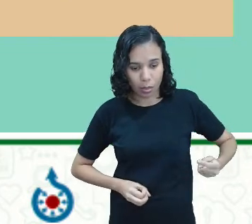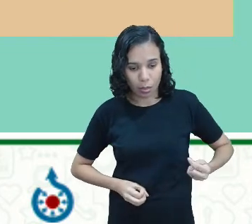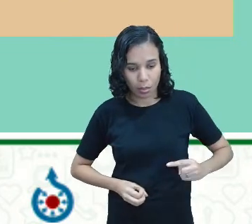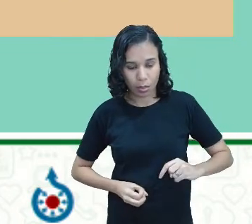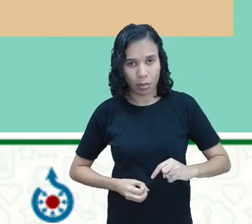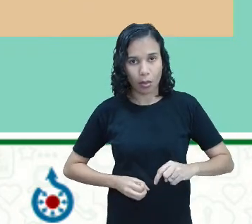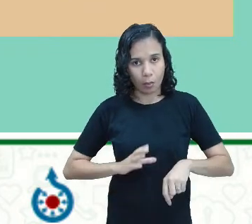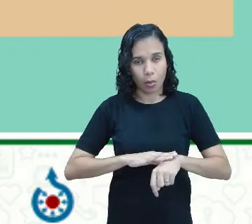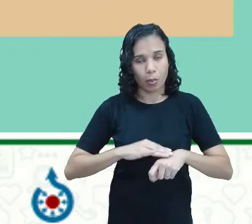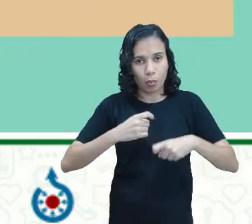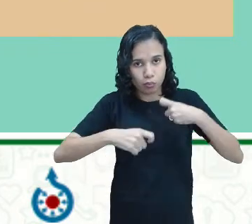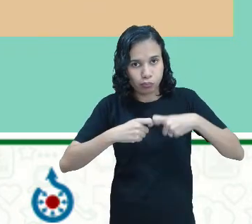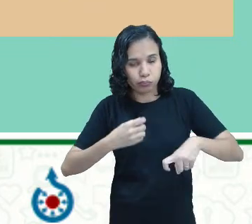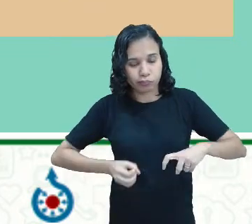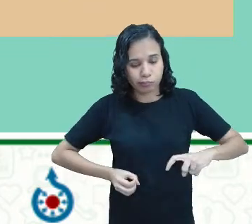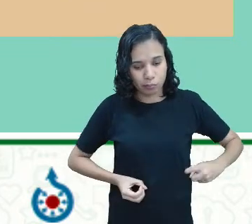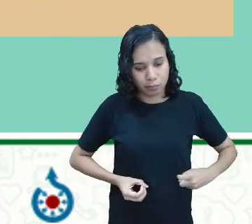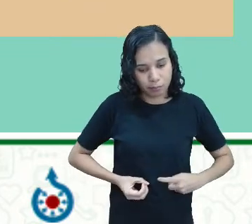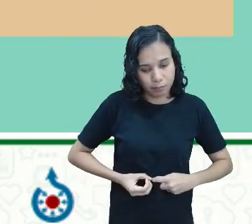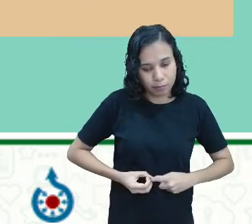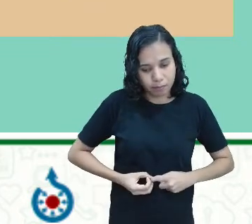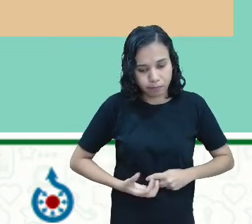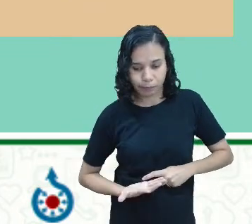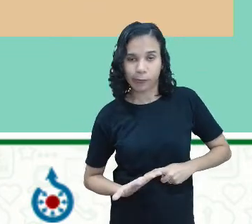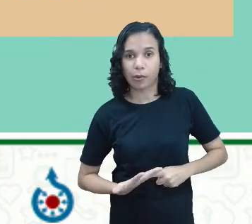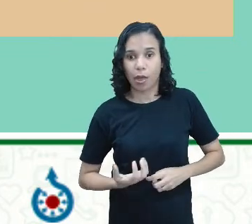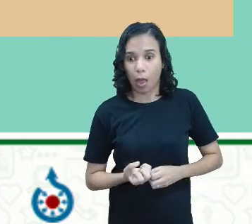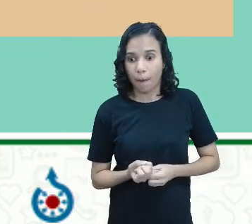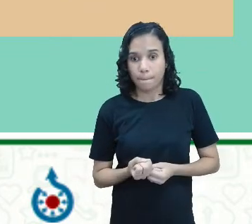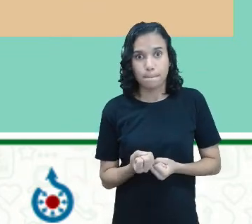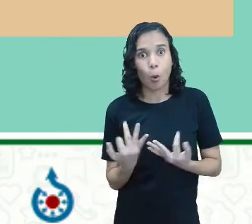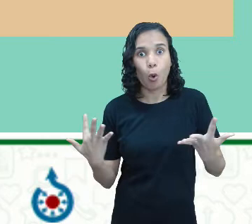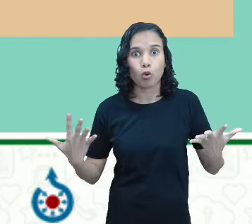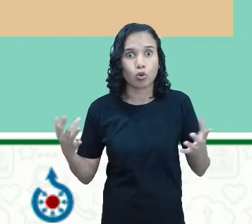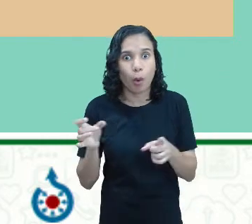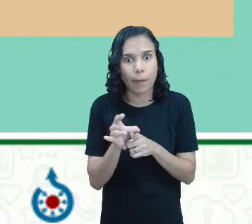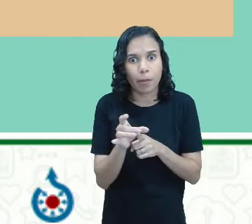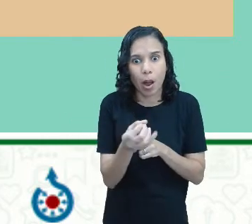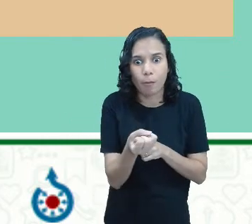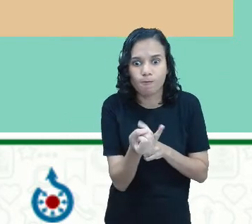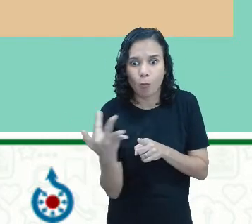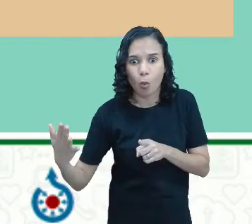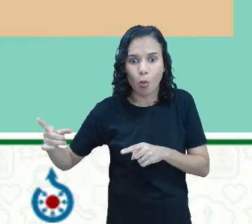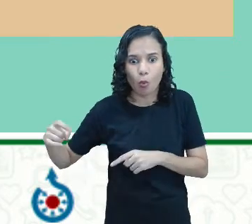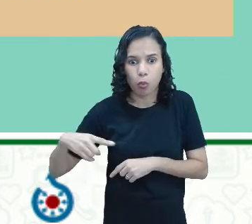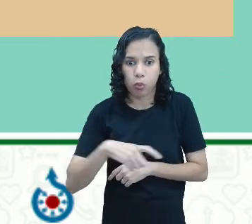relação sexual vai procurar o óvulo, e são milhões de espermatozoides para